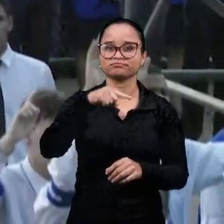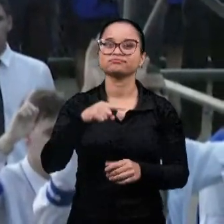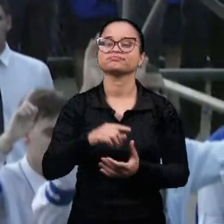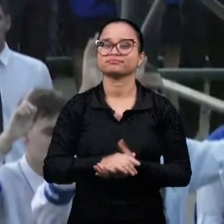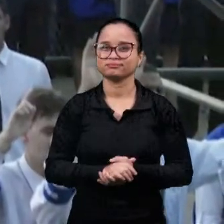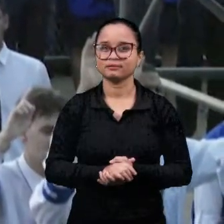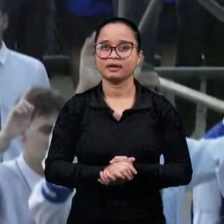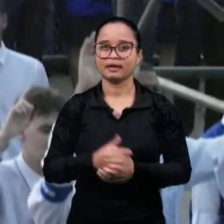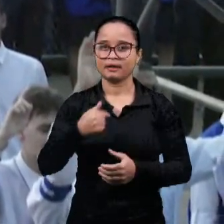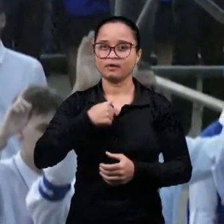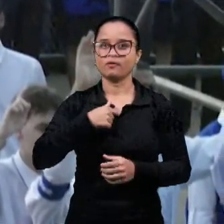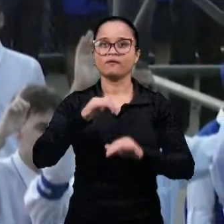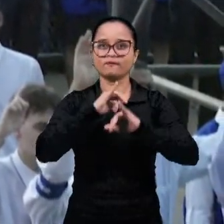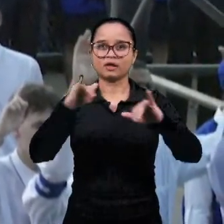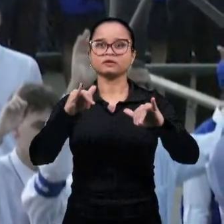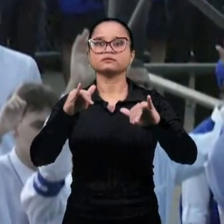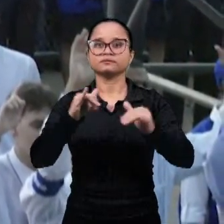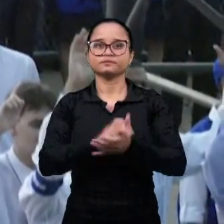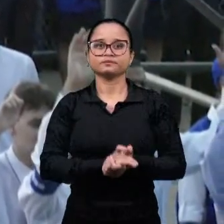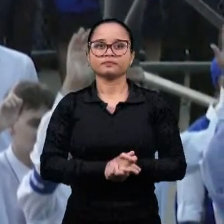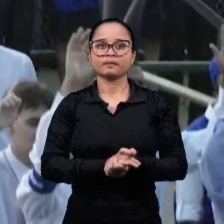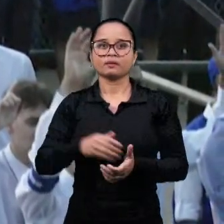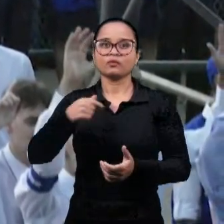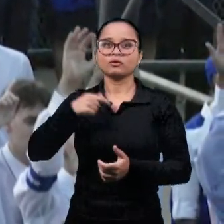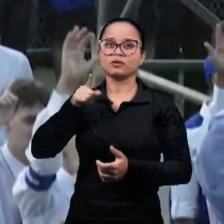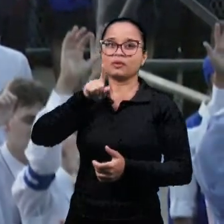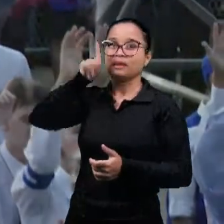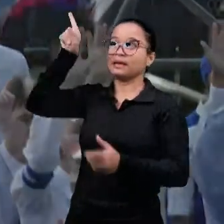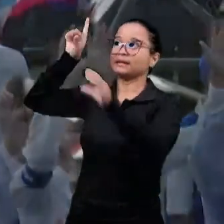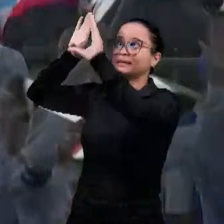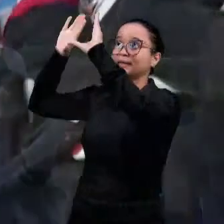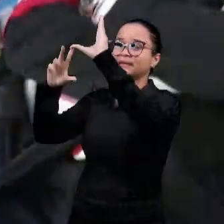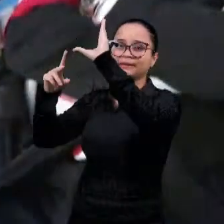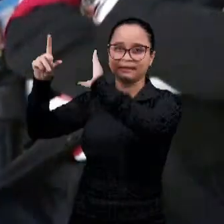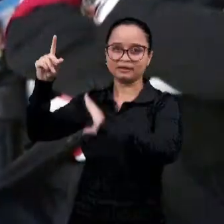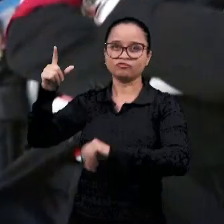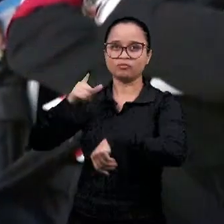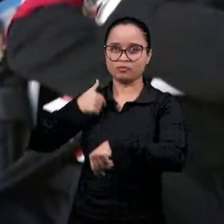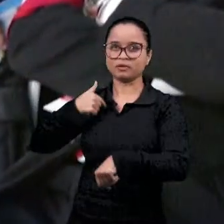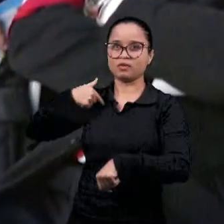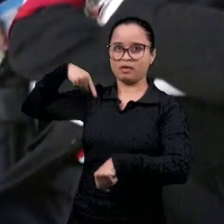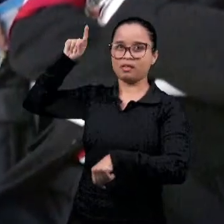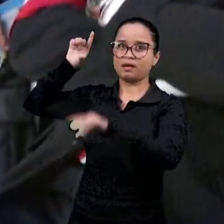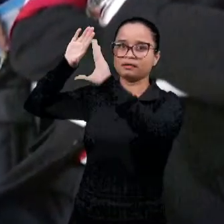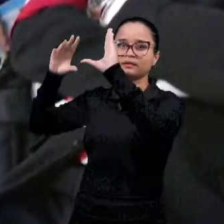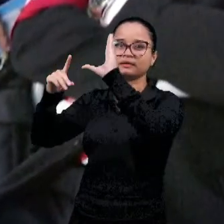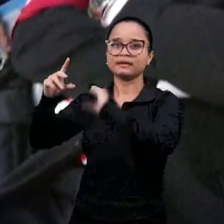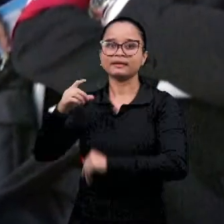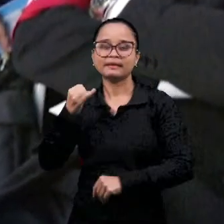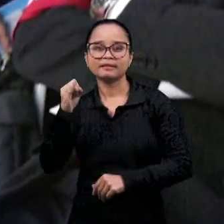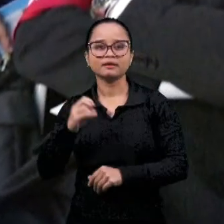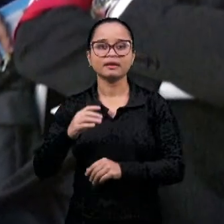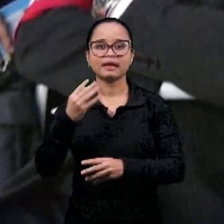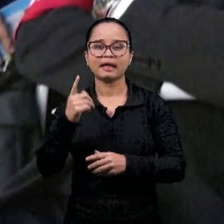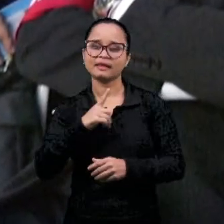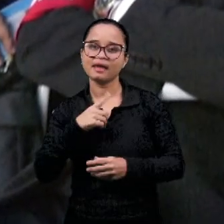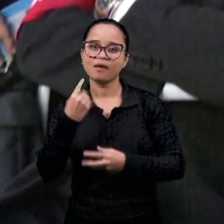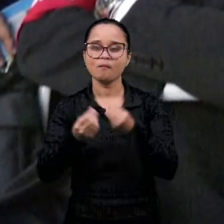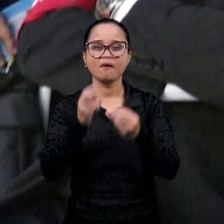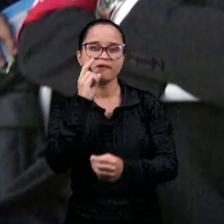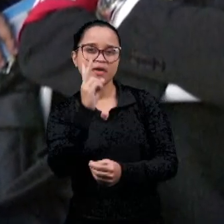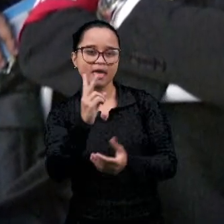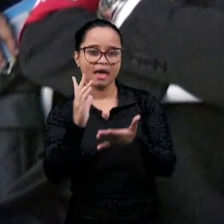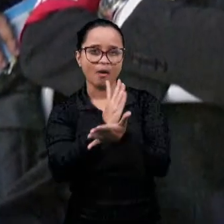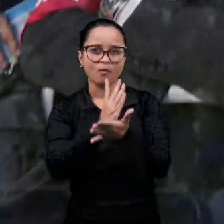o seguinte: quando eu chegar no céu, se tiver um jeito da gente assistir às coisas, né,